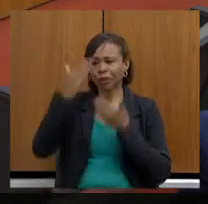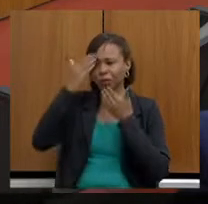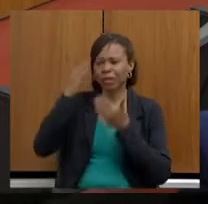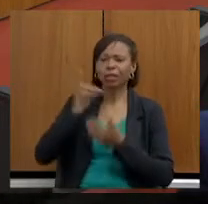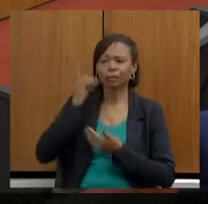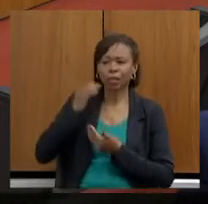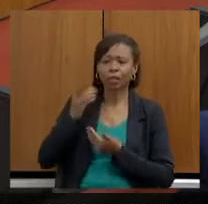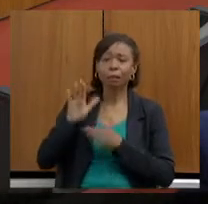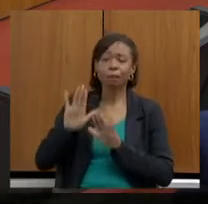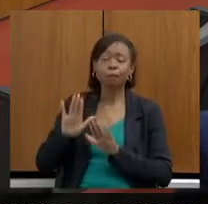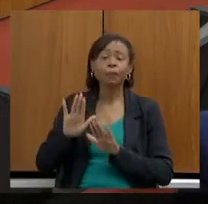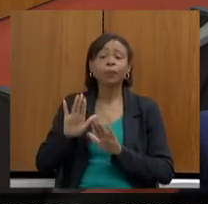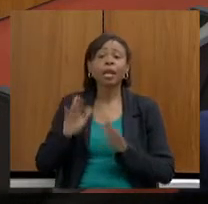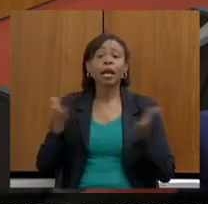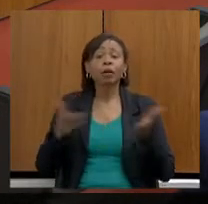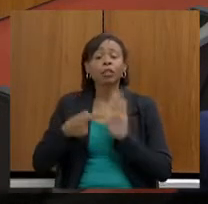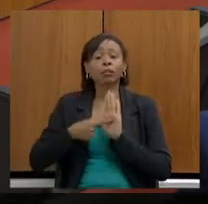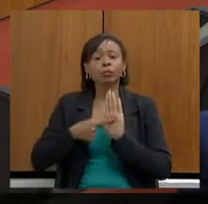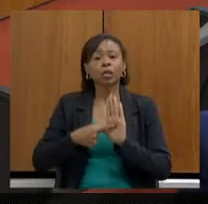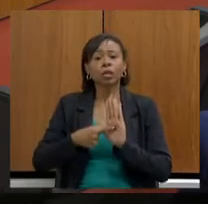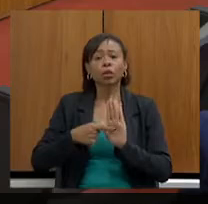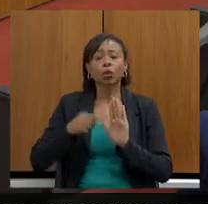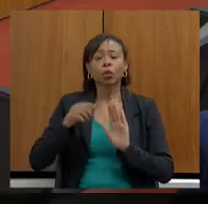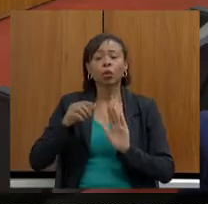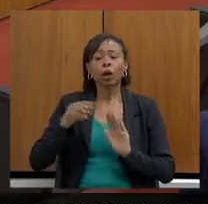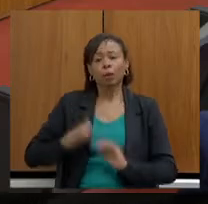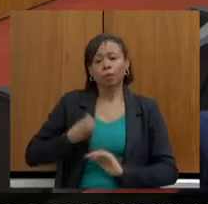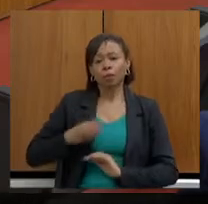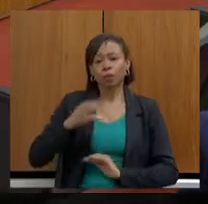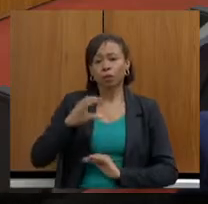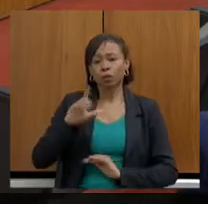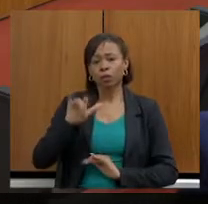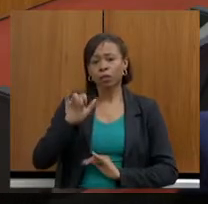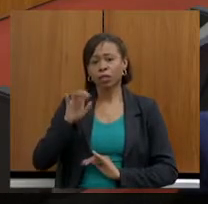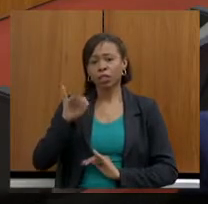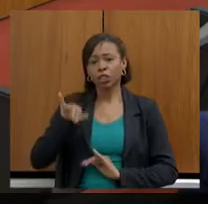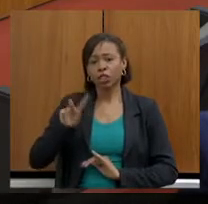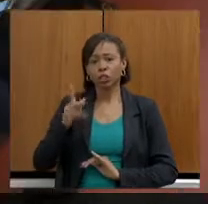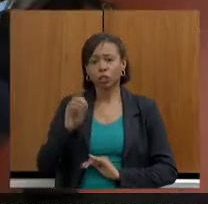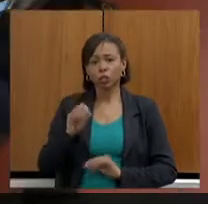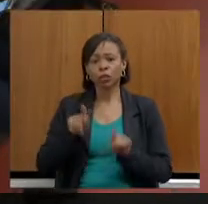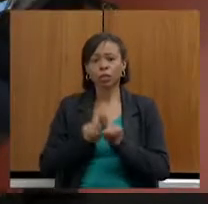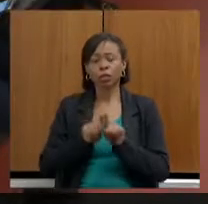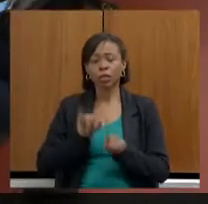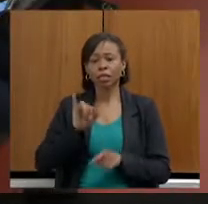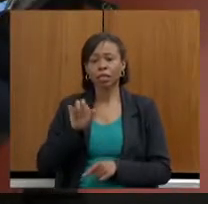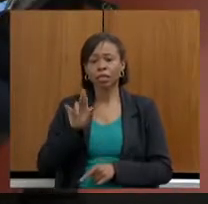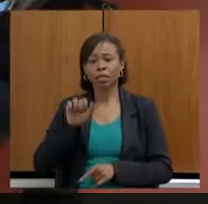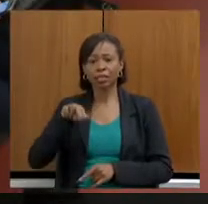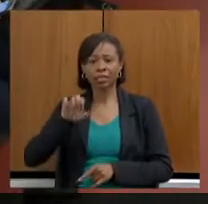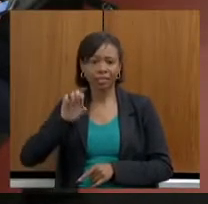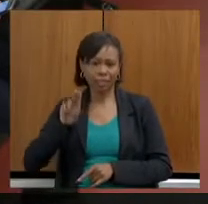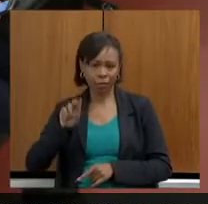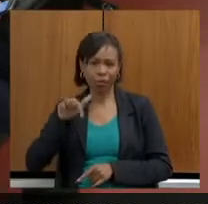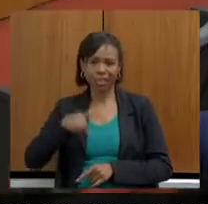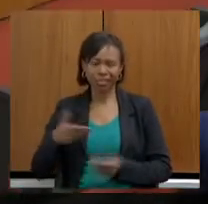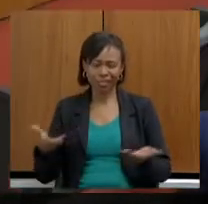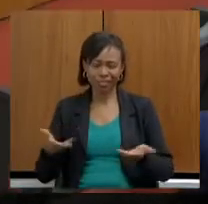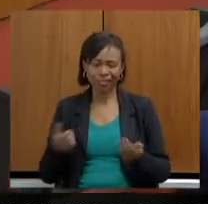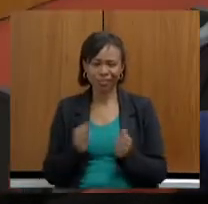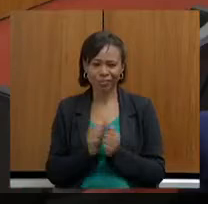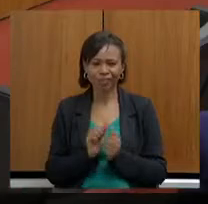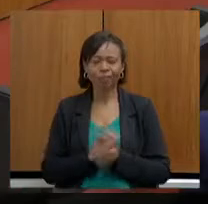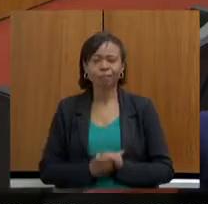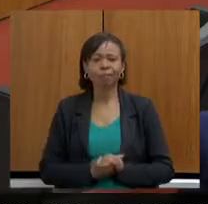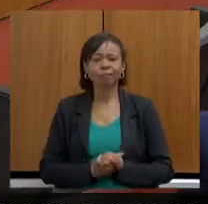palavra a secretária quero registrar a presença do deputado Cleitinho Deputado Professor Irineu presentes conosco aqui na Assembleia fiscaliza passa a